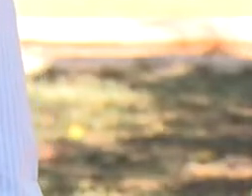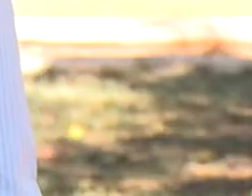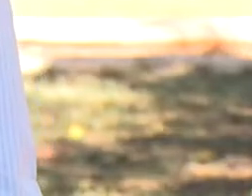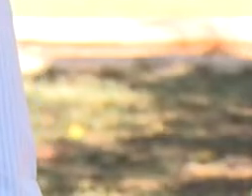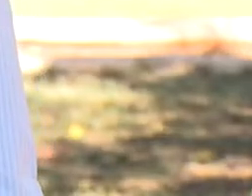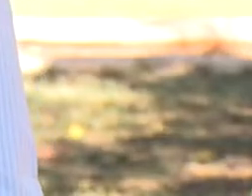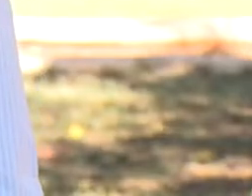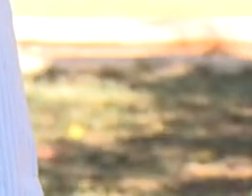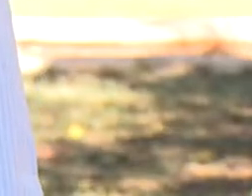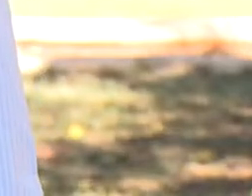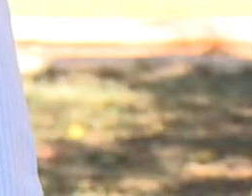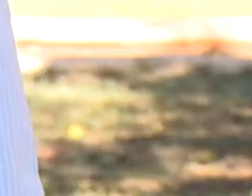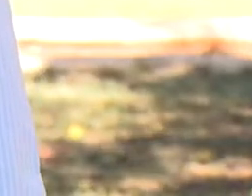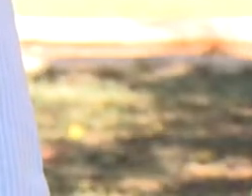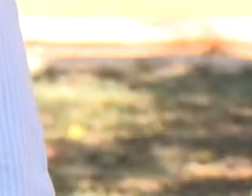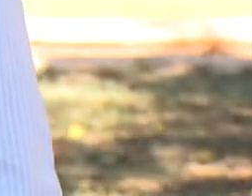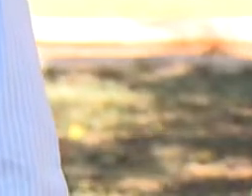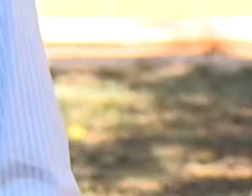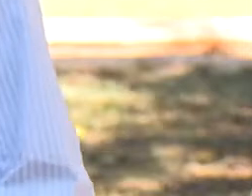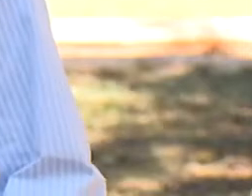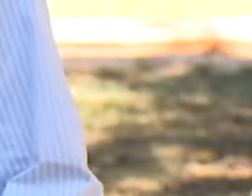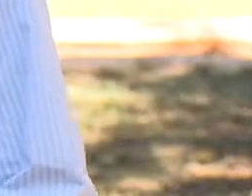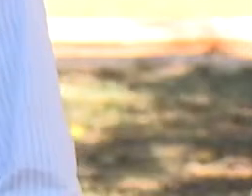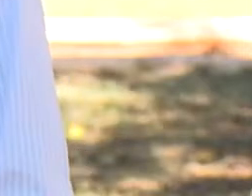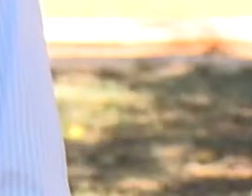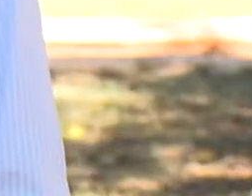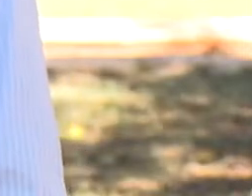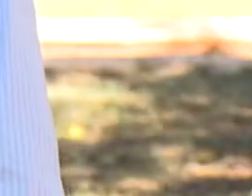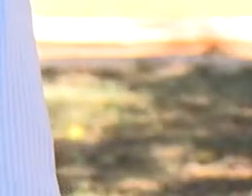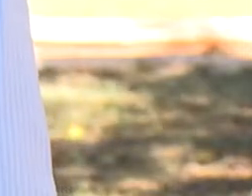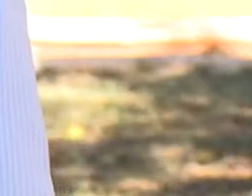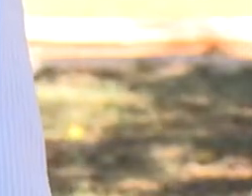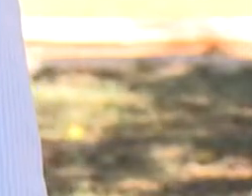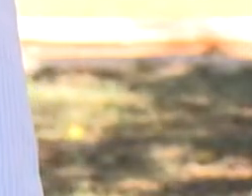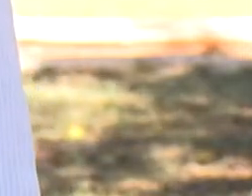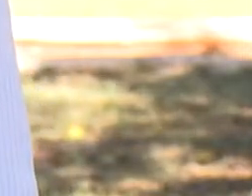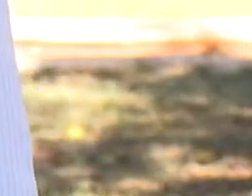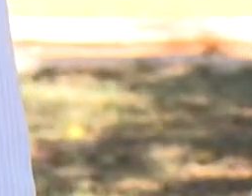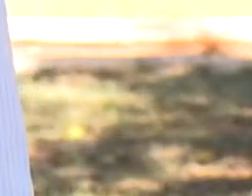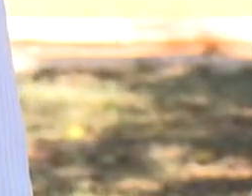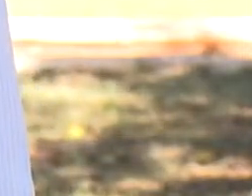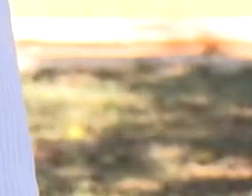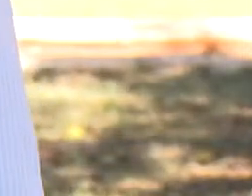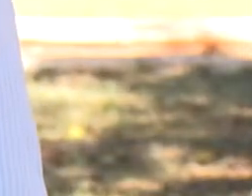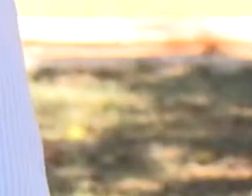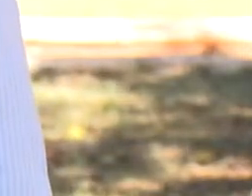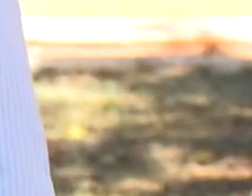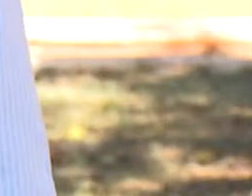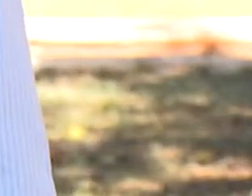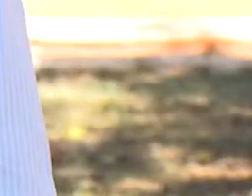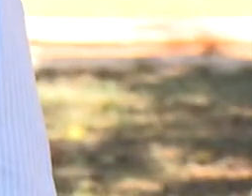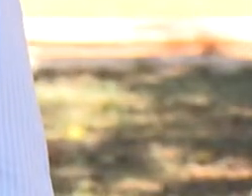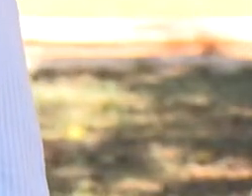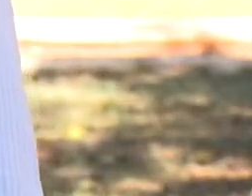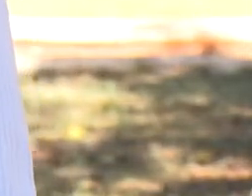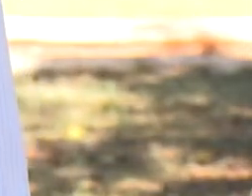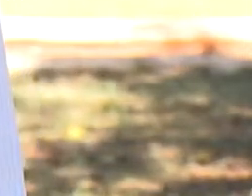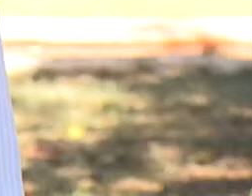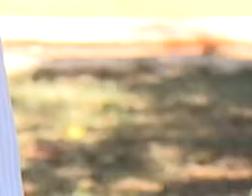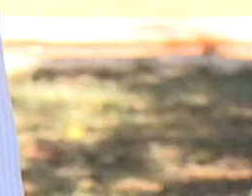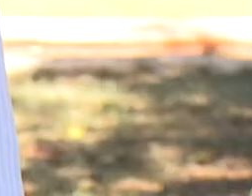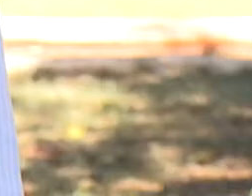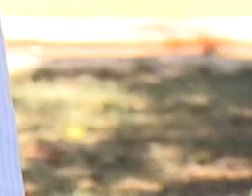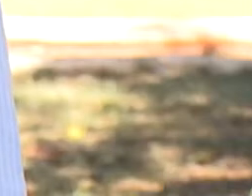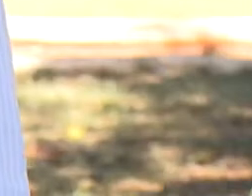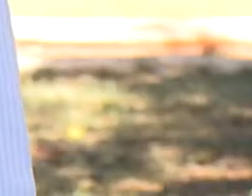diferente. Eu sempre quis ser um pouco mais feliz. E eu via que mesmo com muitas adversidades